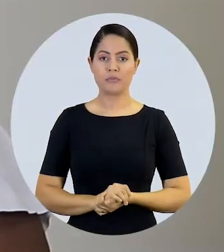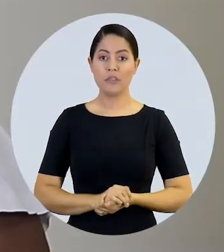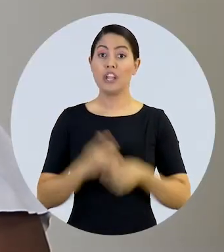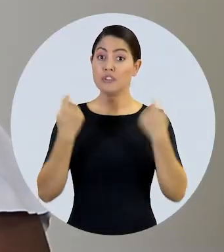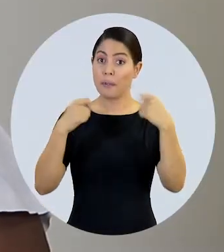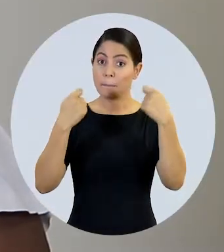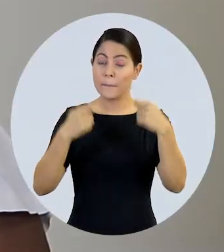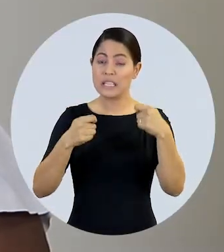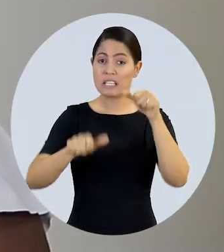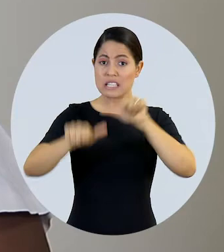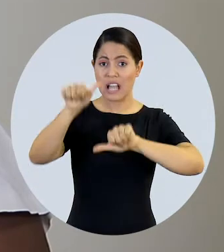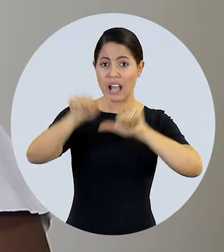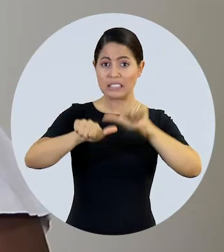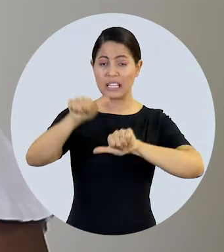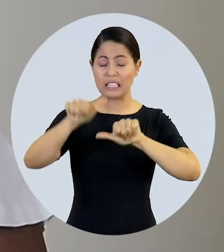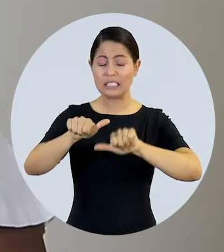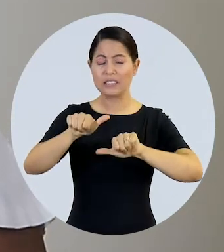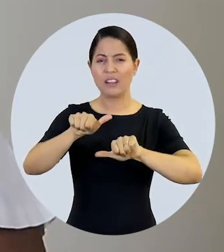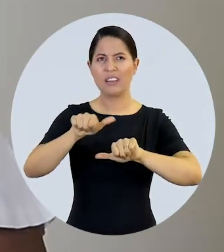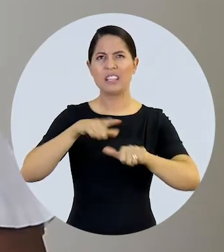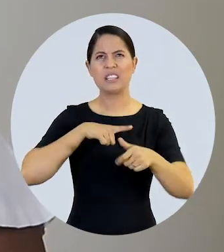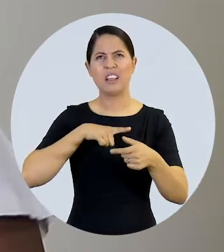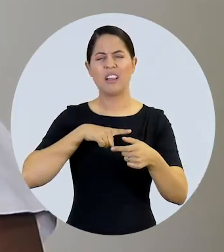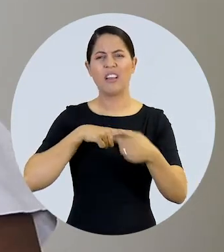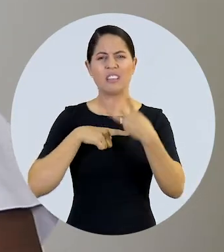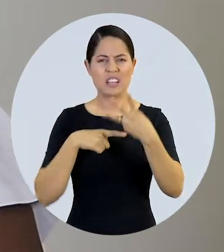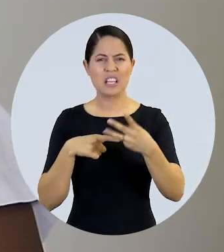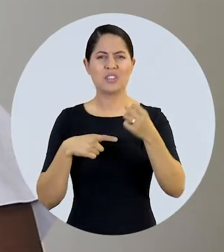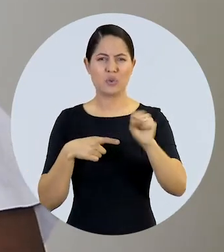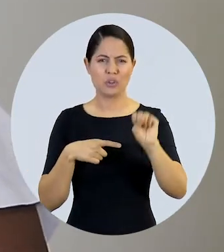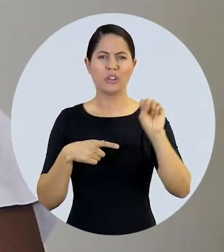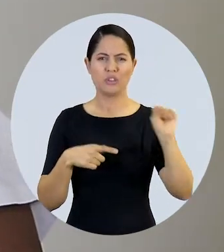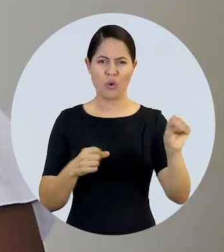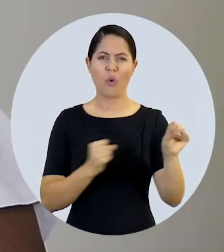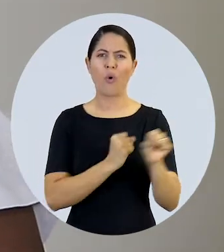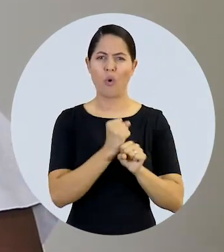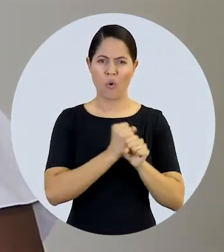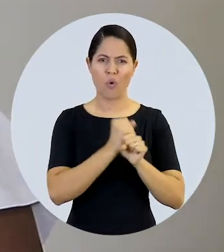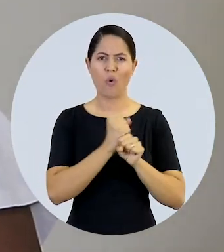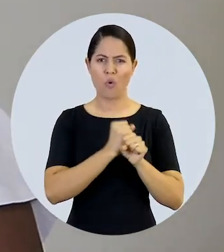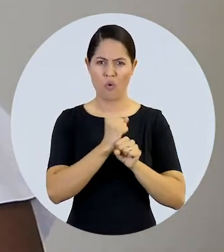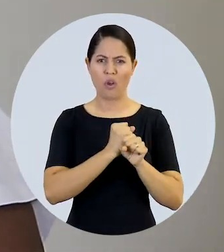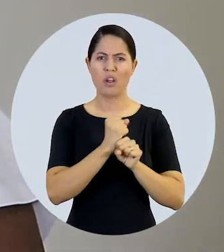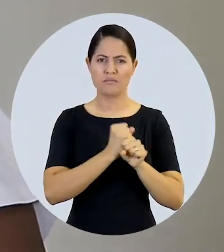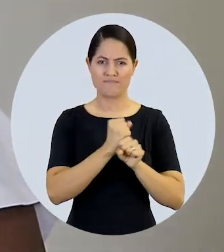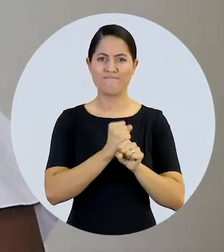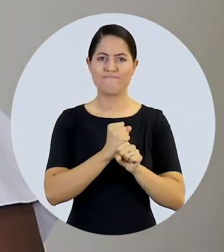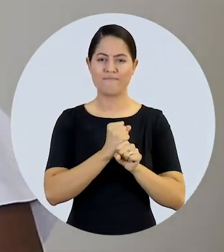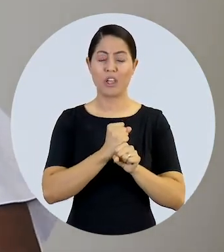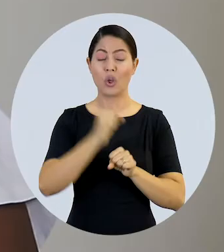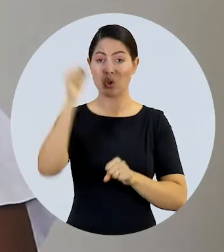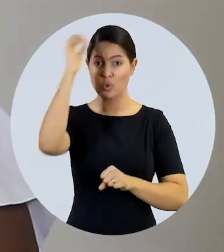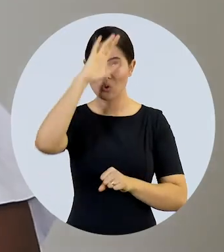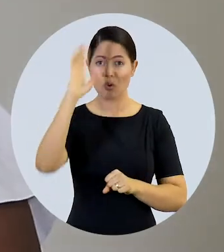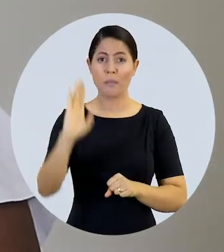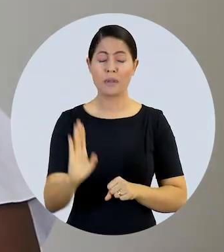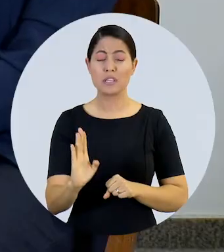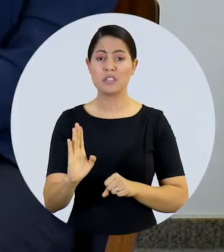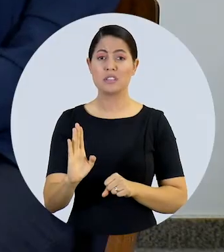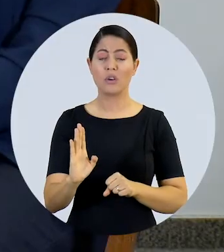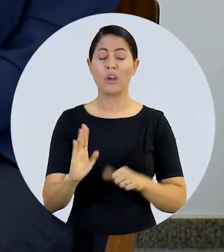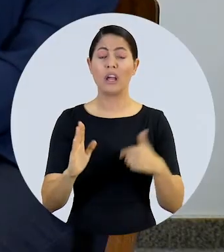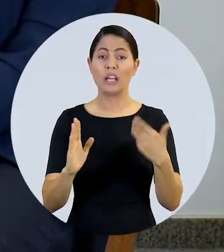o que a gente precisa observar é que nós experimentamos 388 anos de escravidão no Brasil,